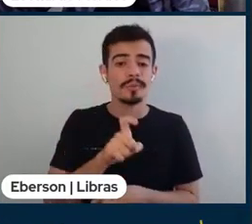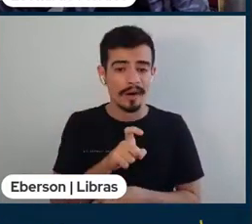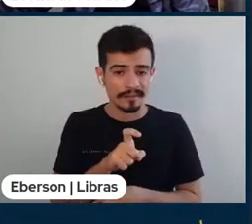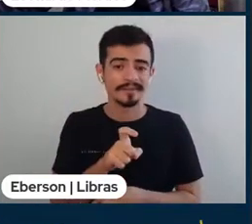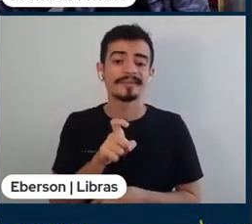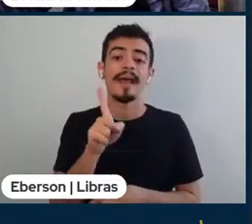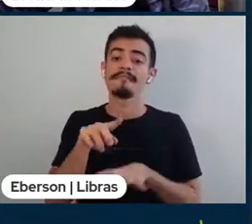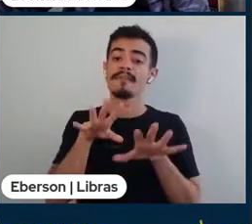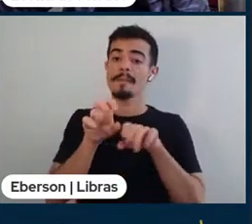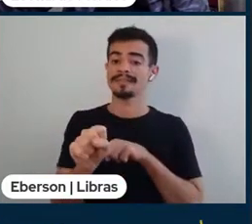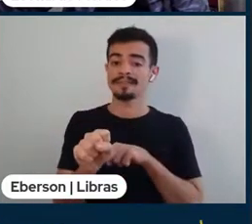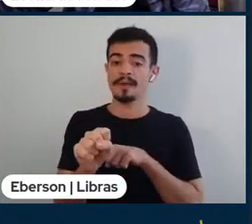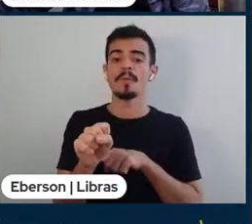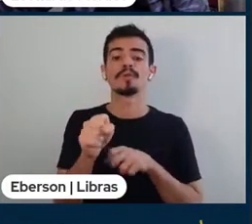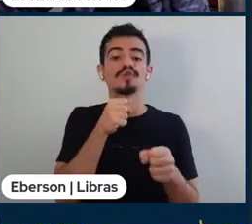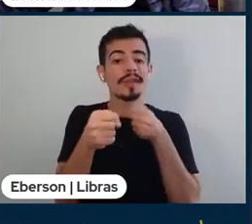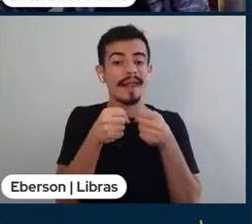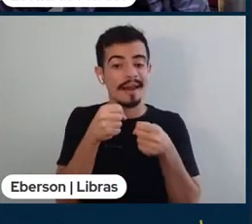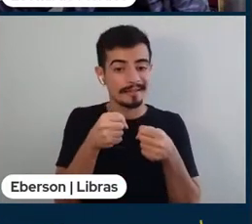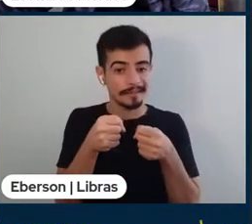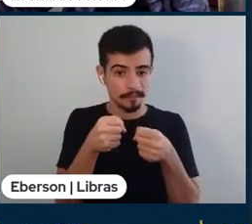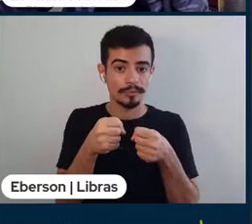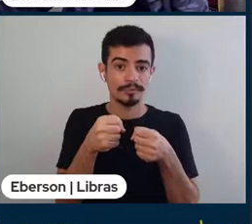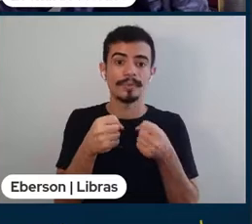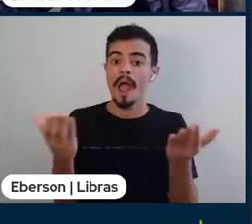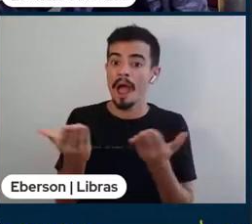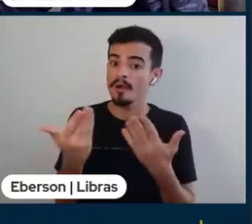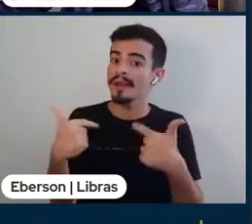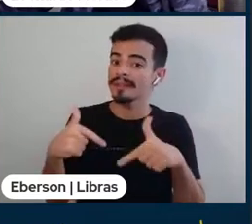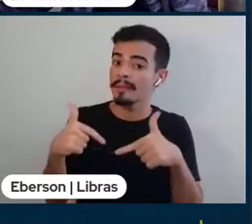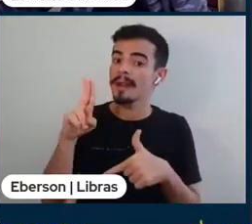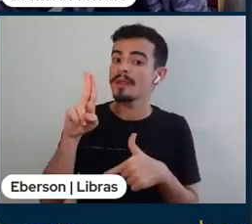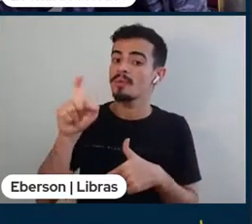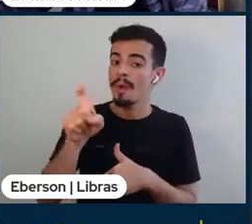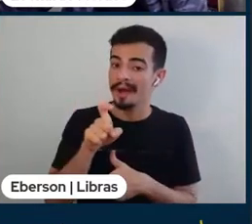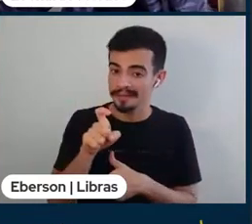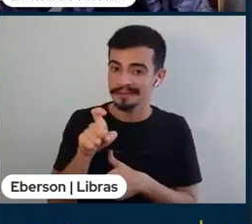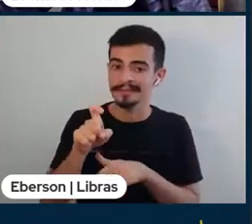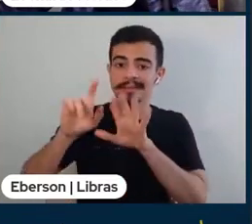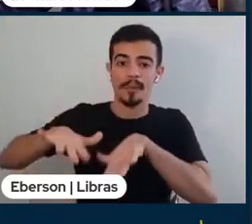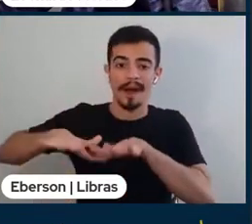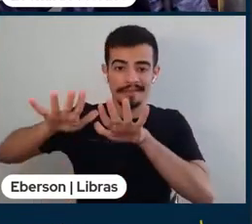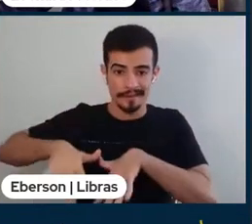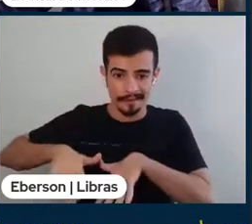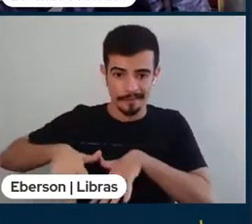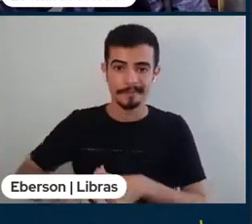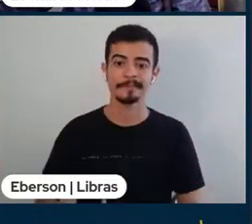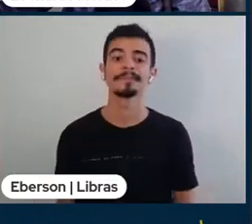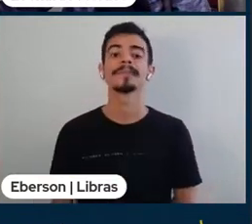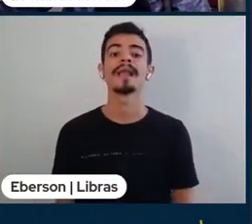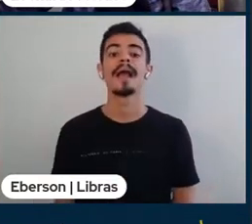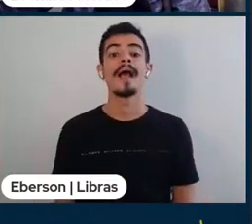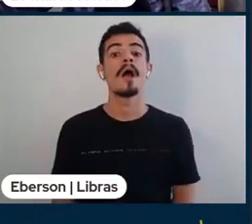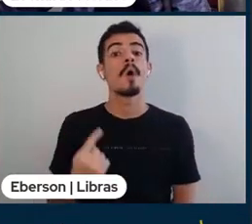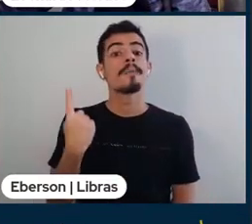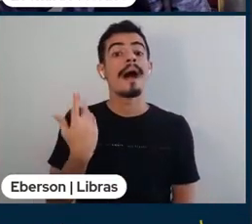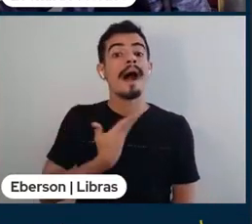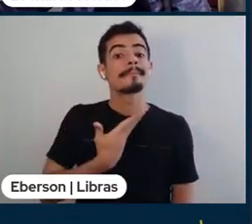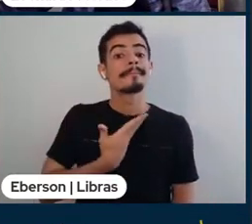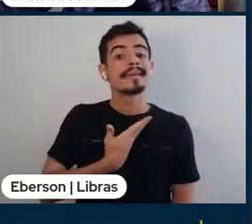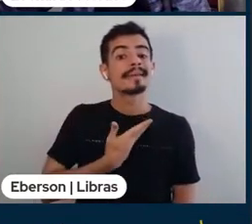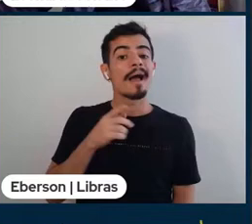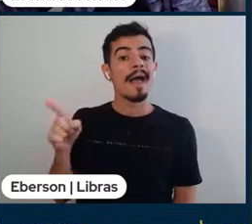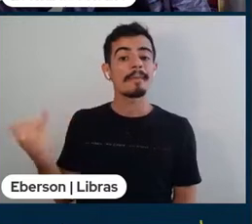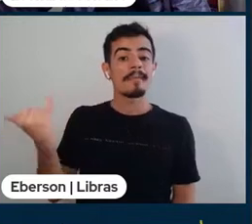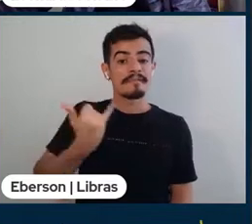e hoje e agora trabalhavam como UX writer. E a minha amiga que me falou, uma amiga UX writer me falou, Clara, você